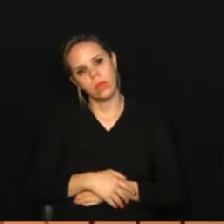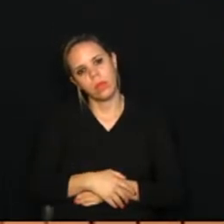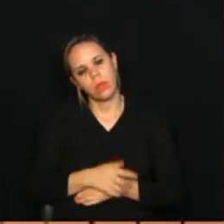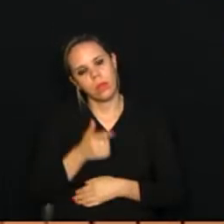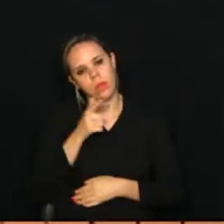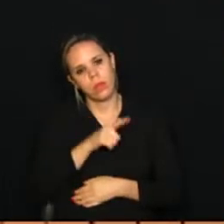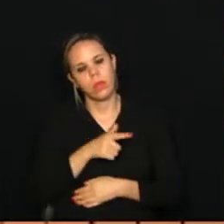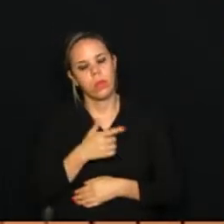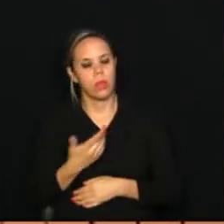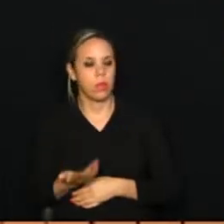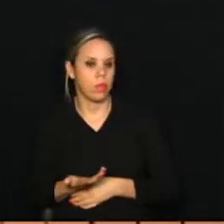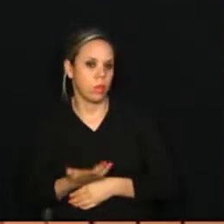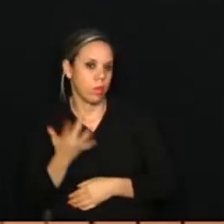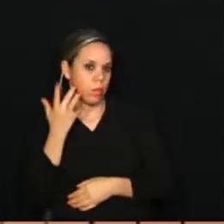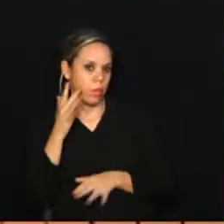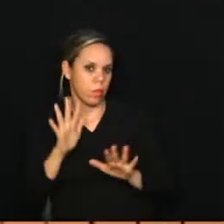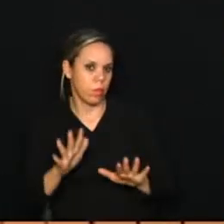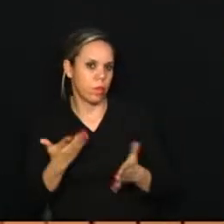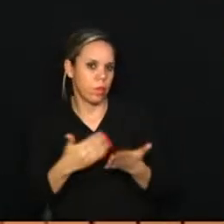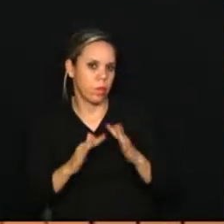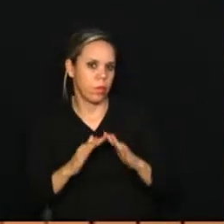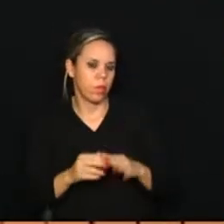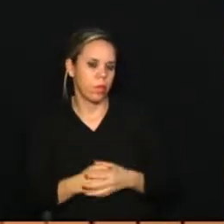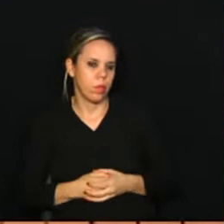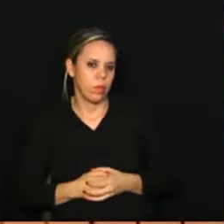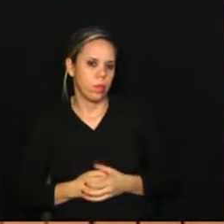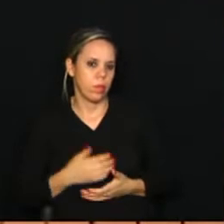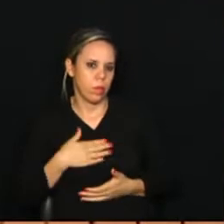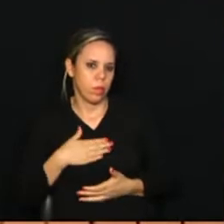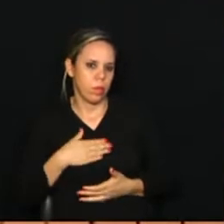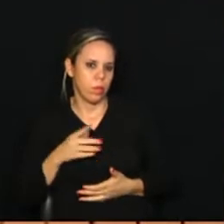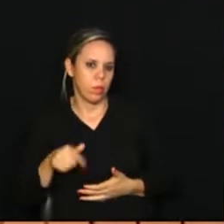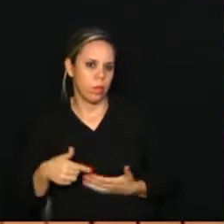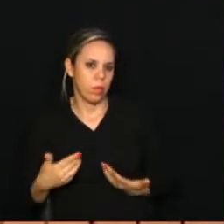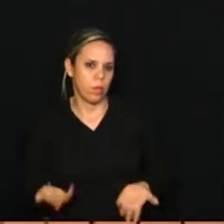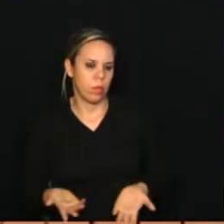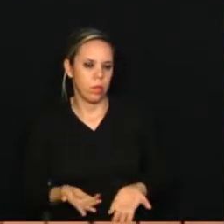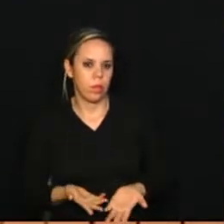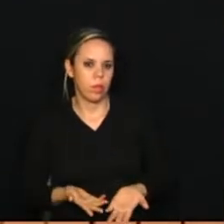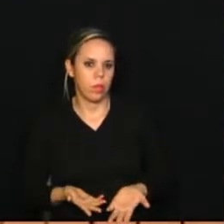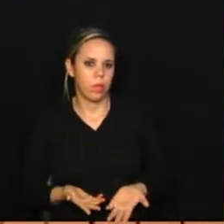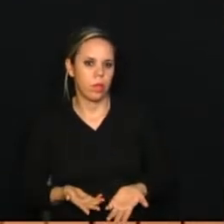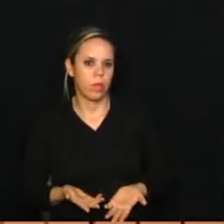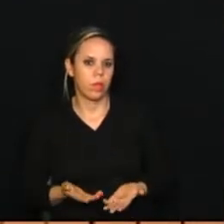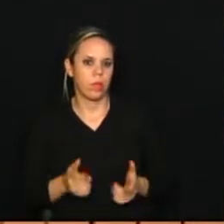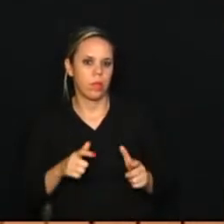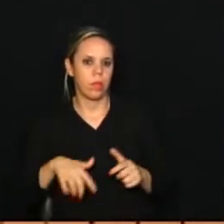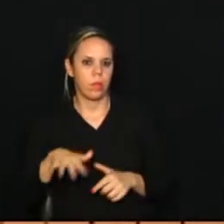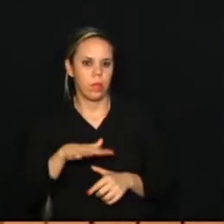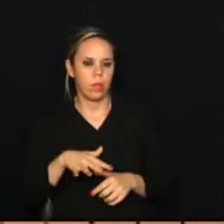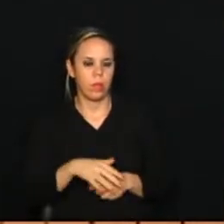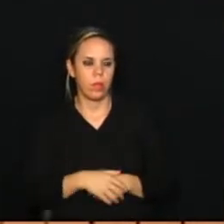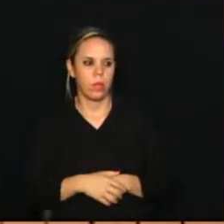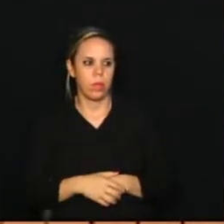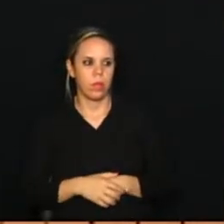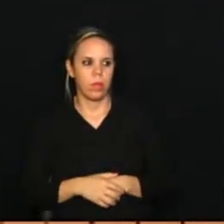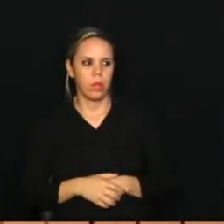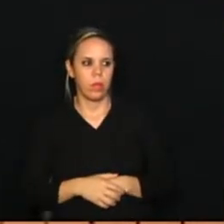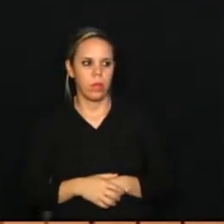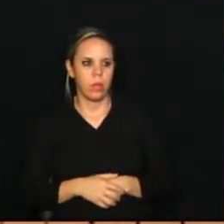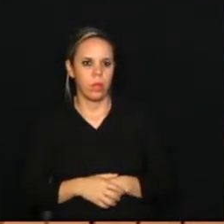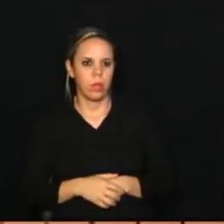recuperar, mas a escola, para mim, é um ambiente